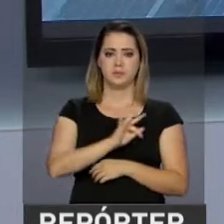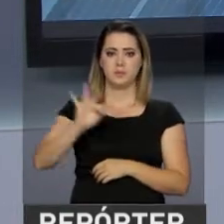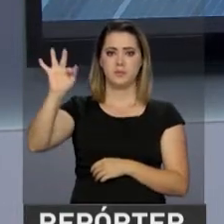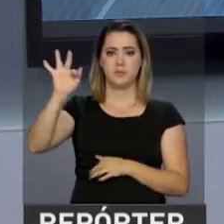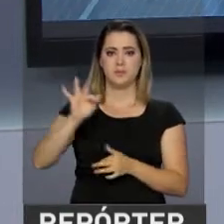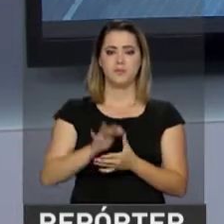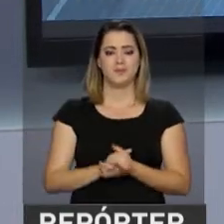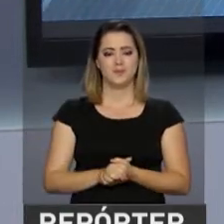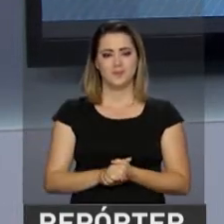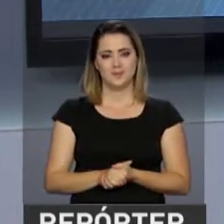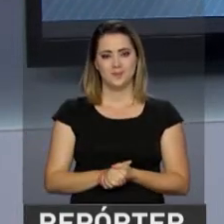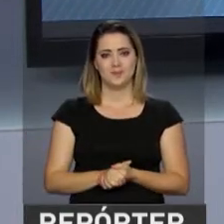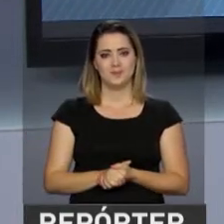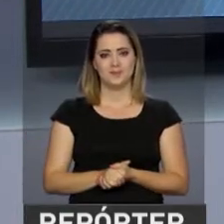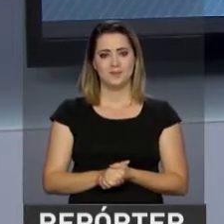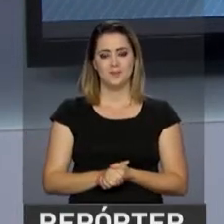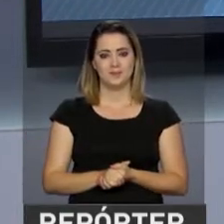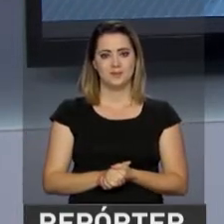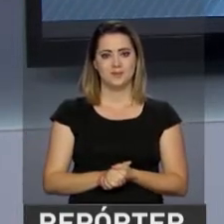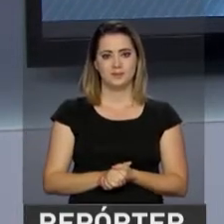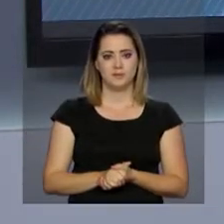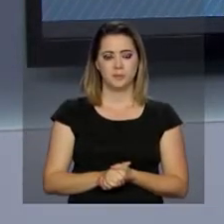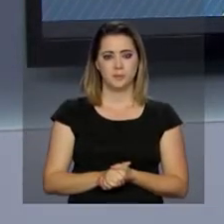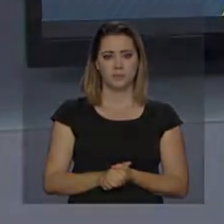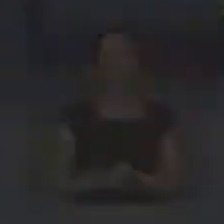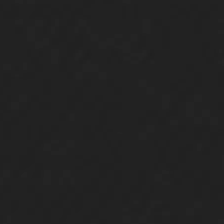nbr a tv do governo federal